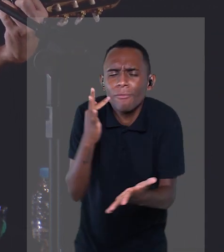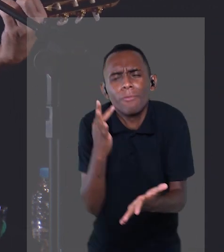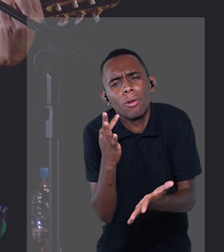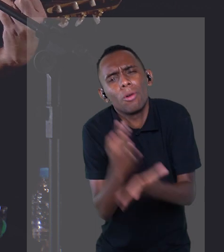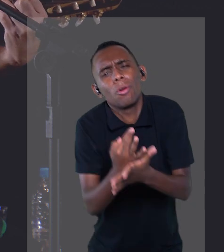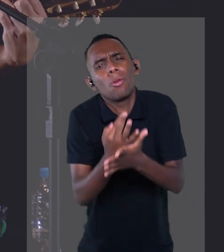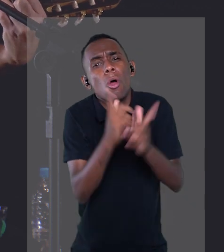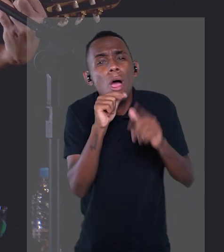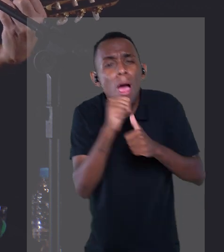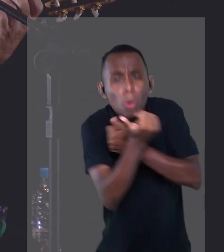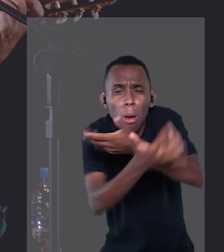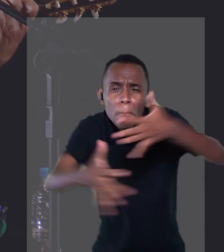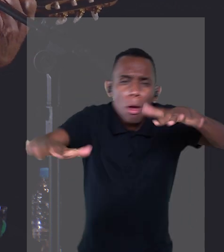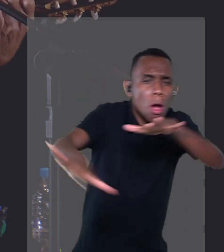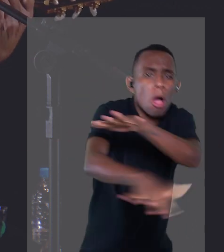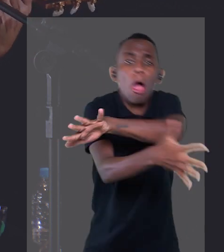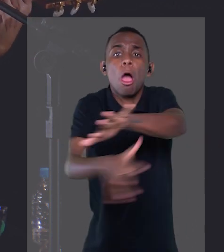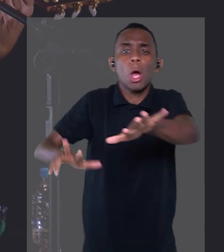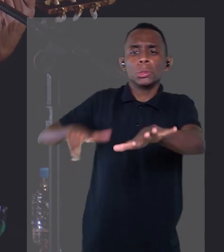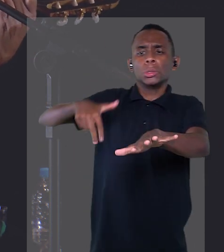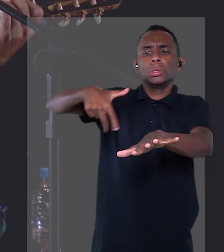atravesso o oceano a pé.